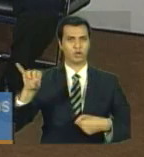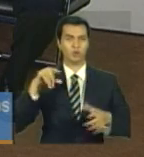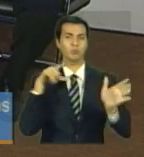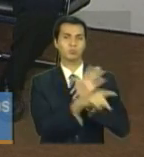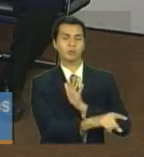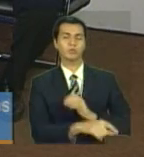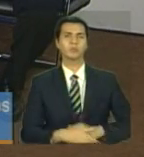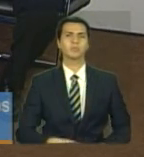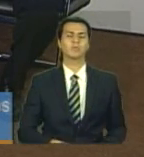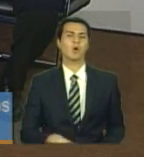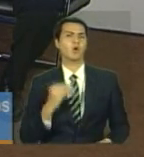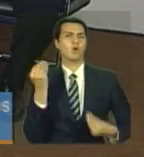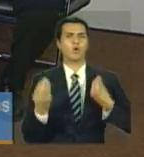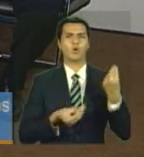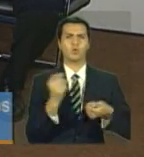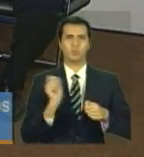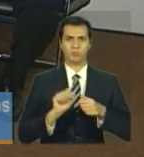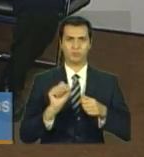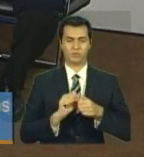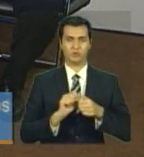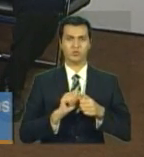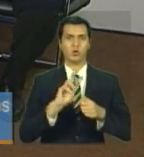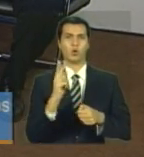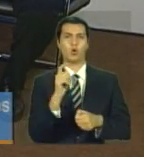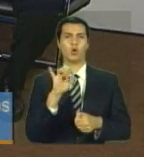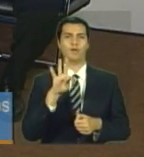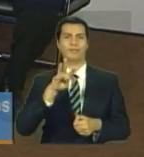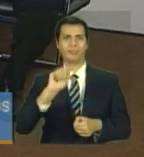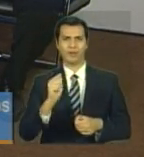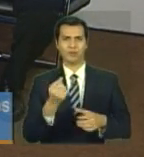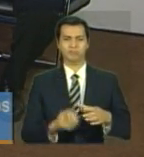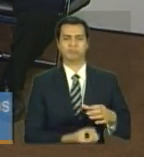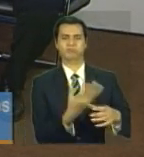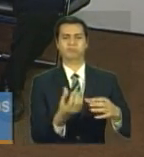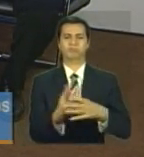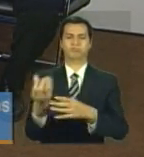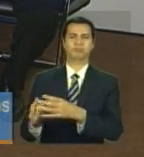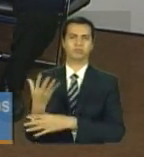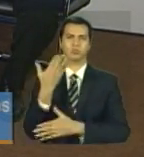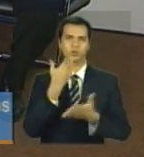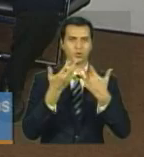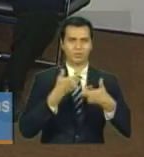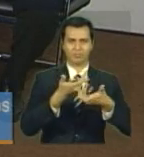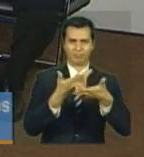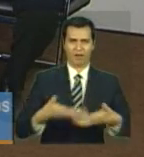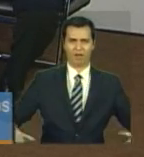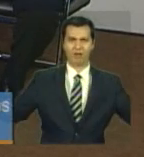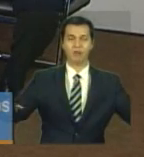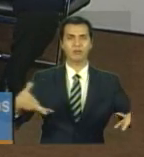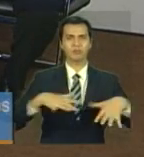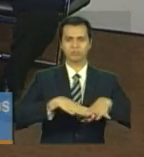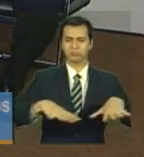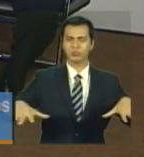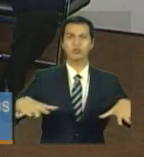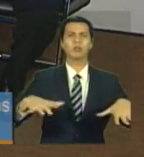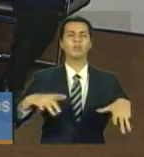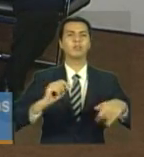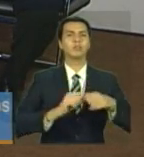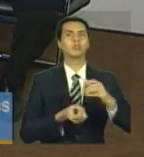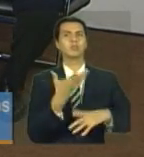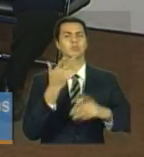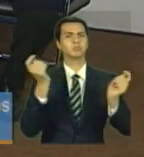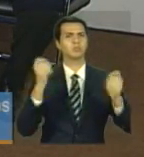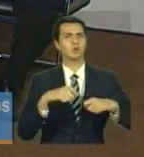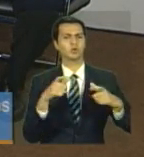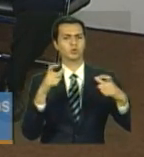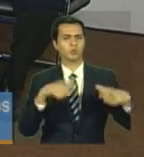hortas comunitárias nas comunidades onde tem a OPAC e outras comunidades carentes com a distribuição de